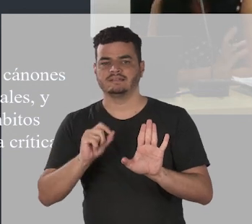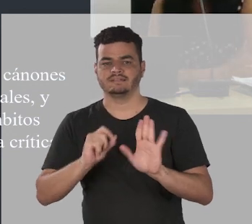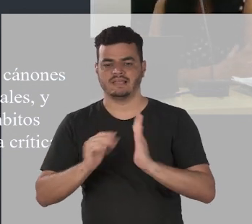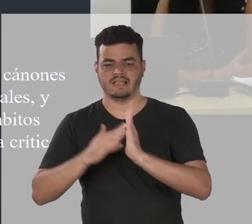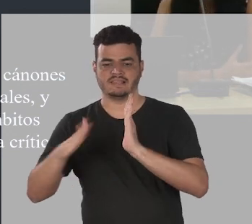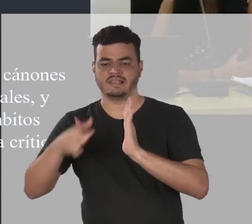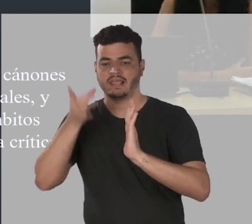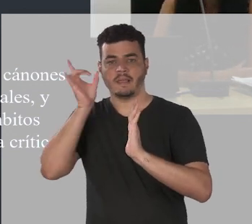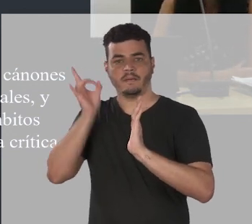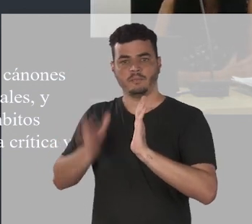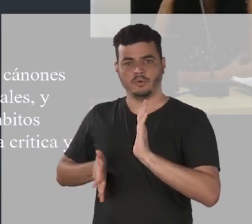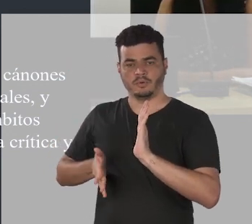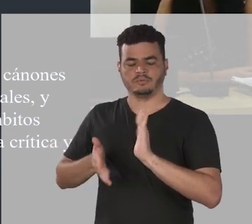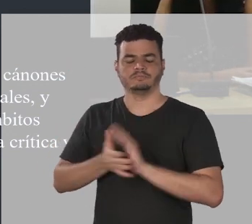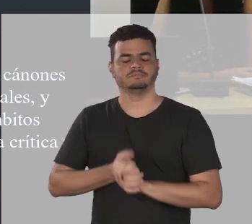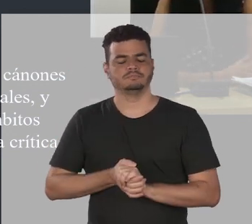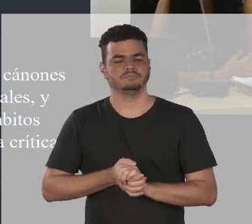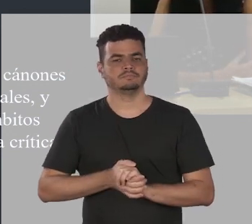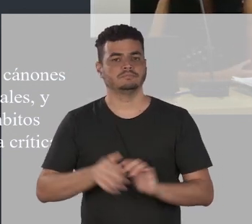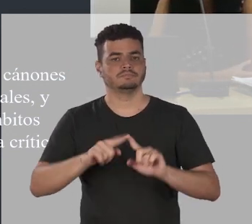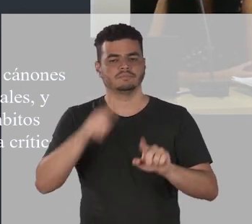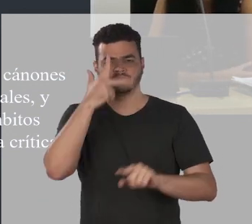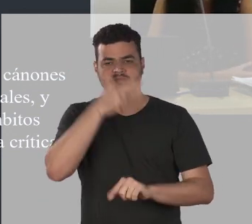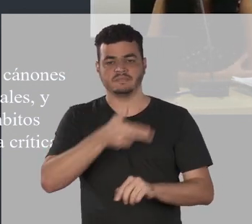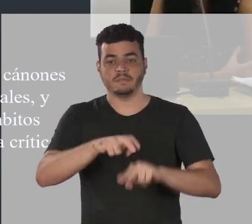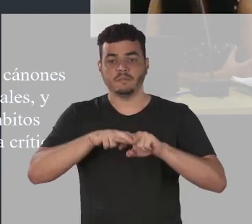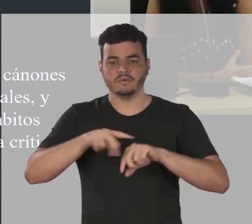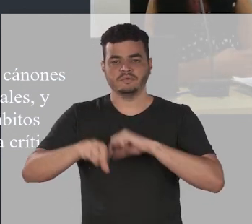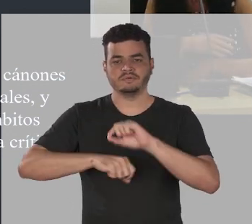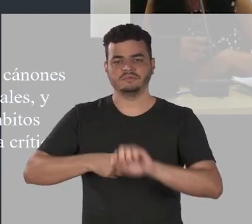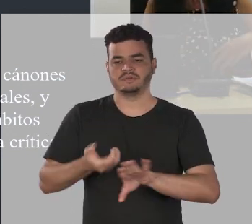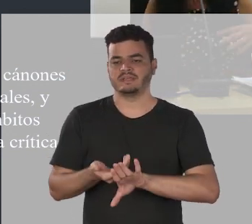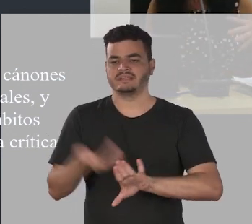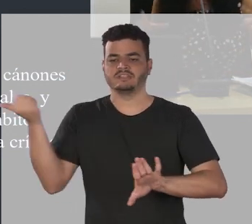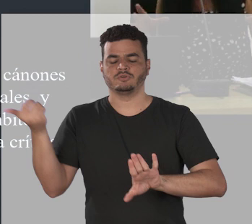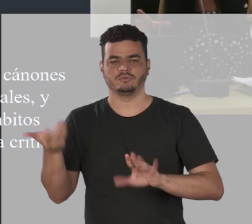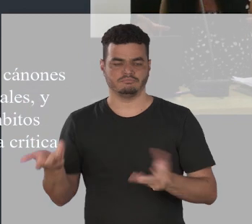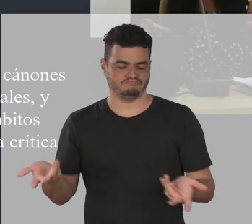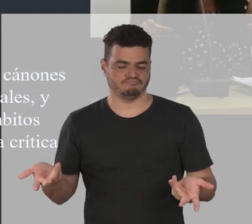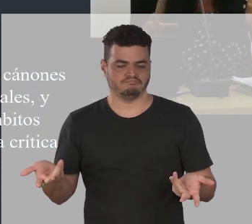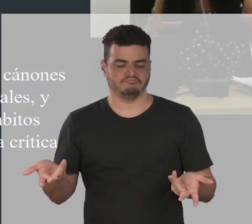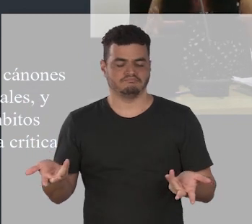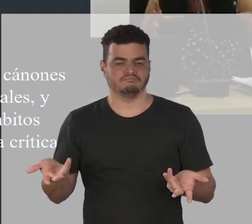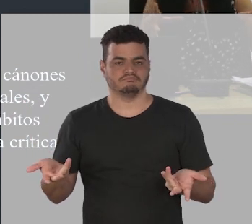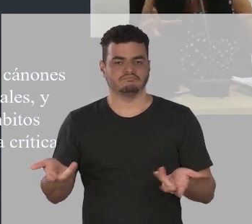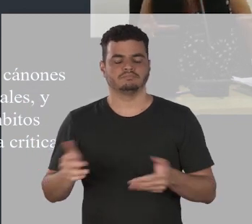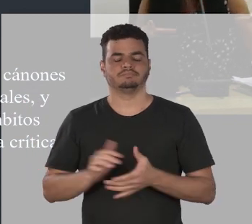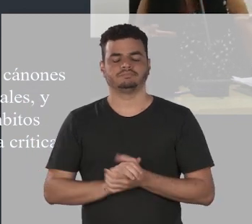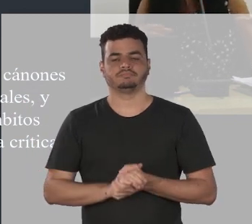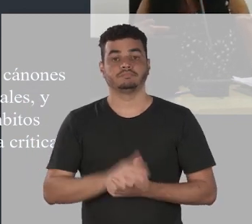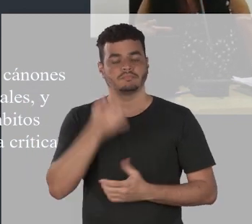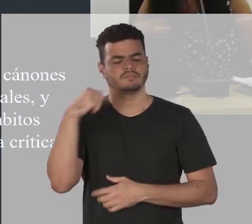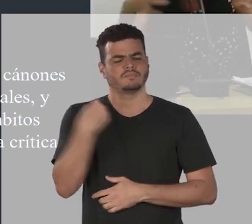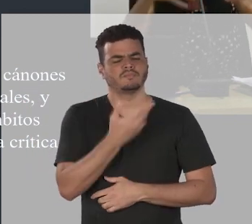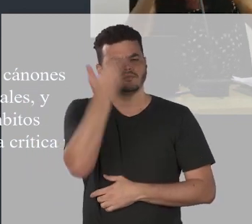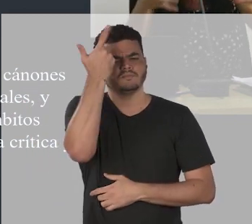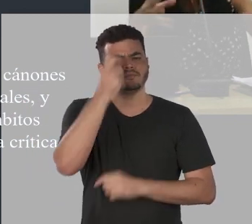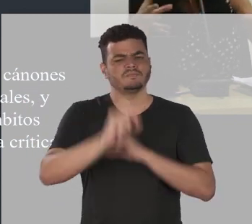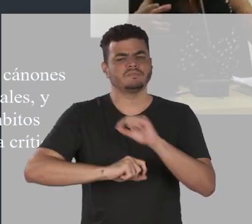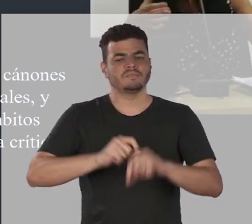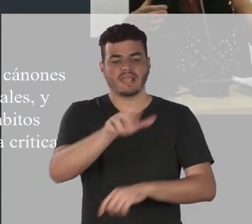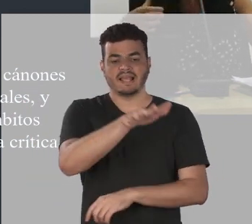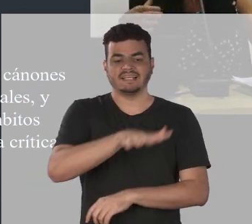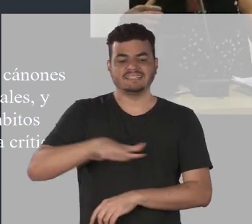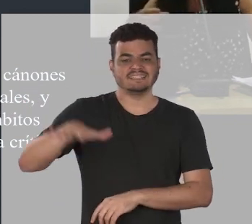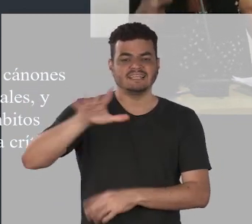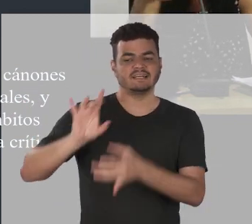ver com as partes estéticas e um a um é excluída dos cânones literários. Salvo nos âmbitos acadêmicos que há por